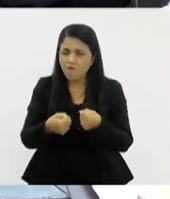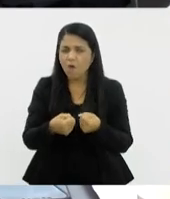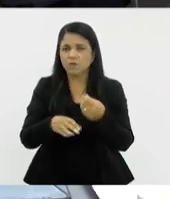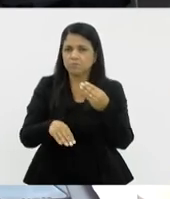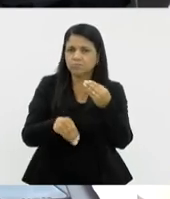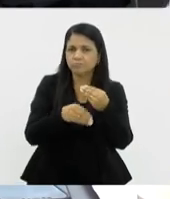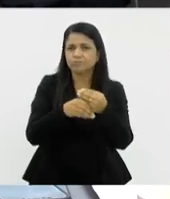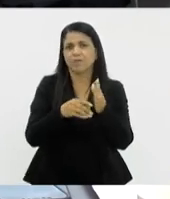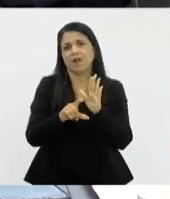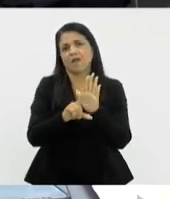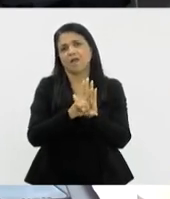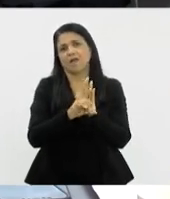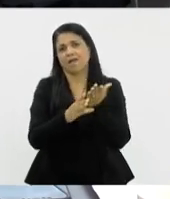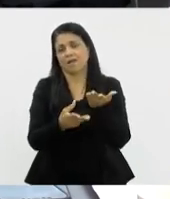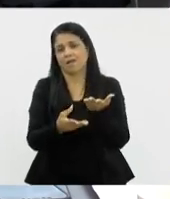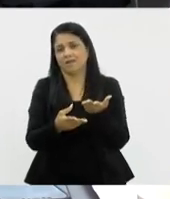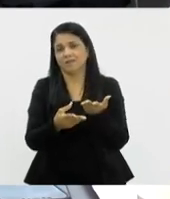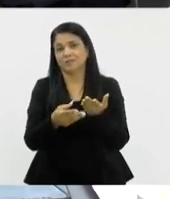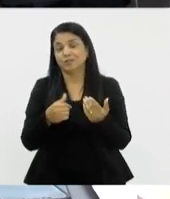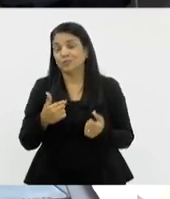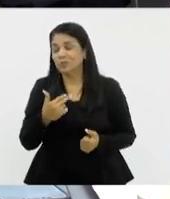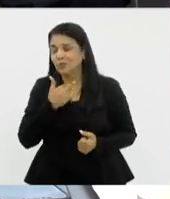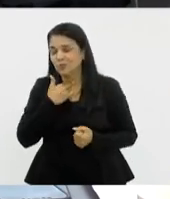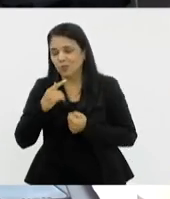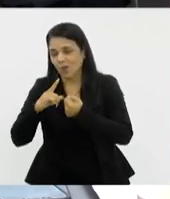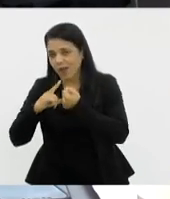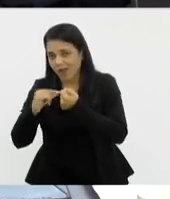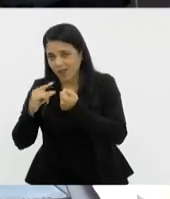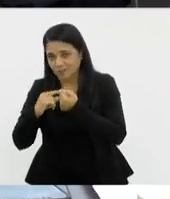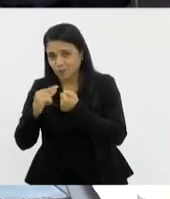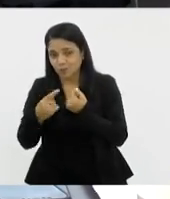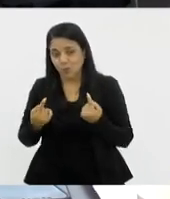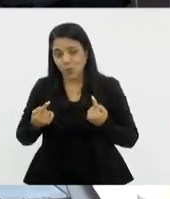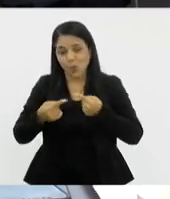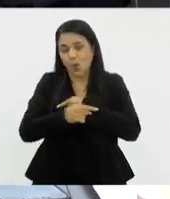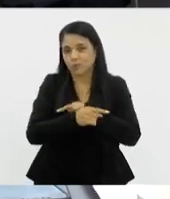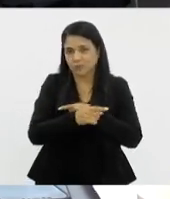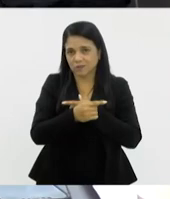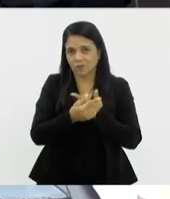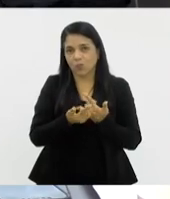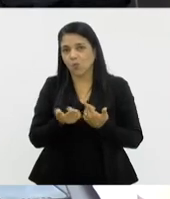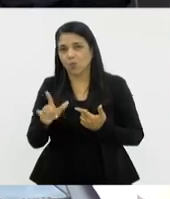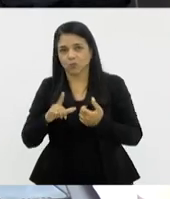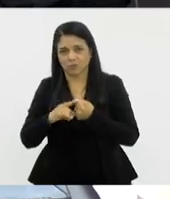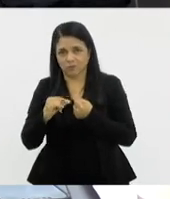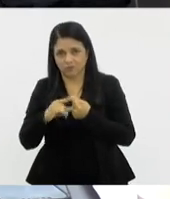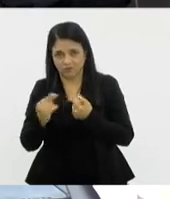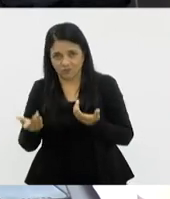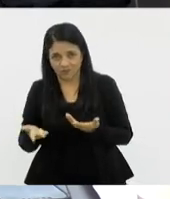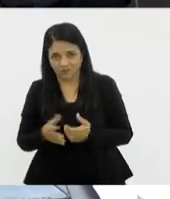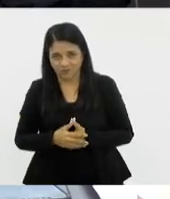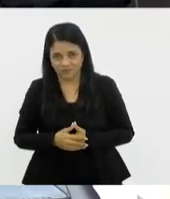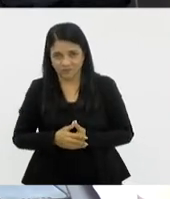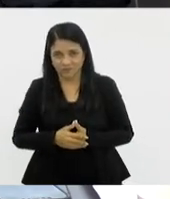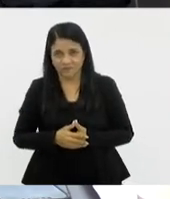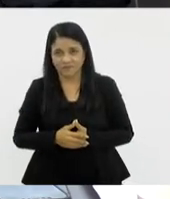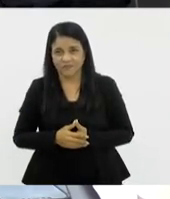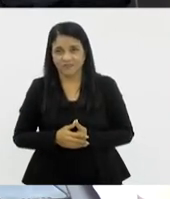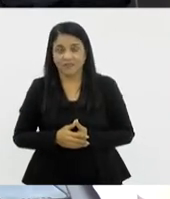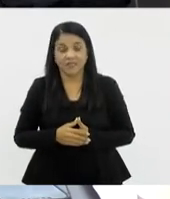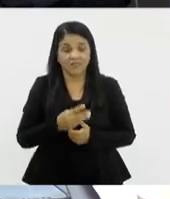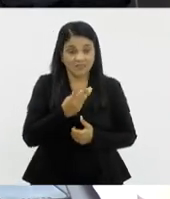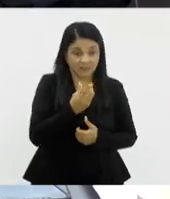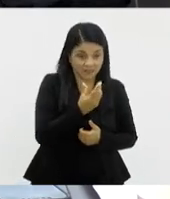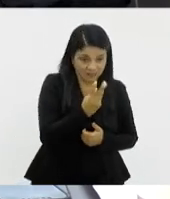eu só não pode ter um artigo contrariando o outro, entendeu? O 3 com 6 não